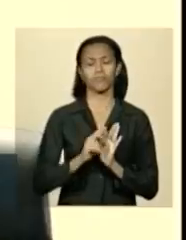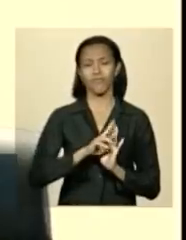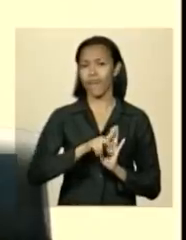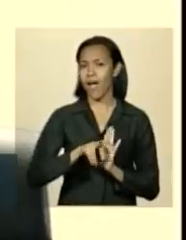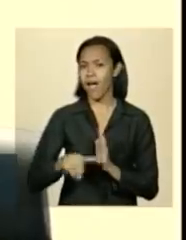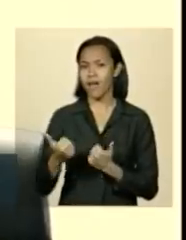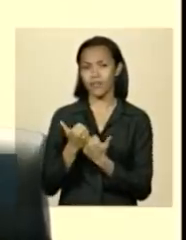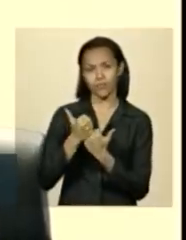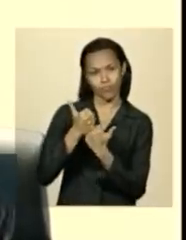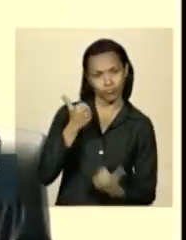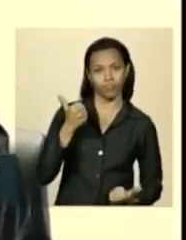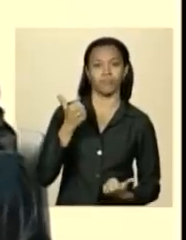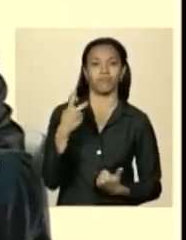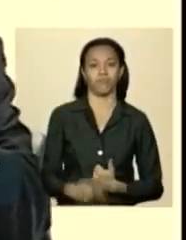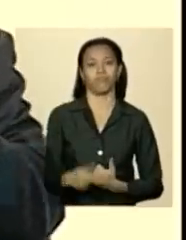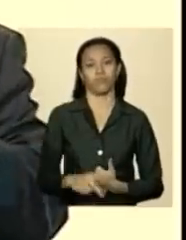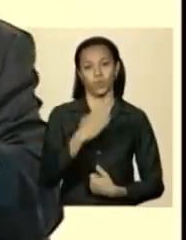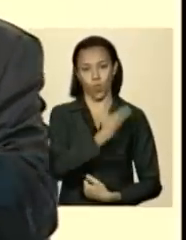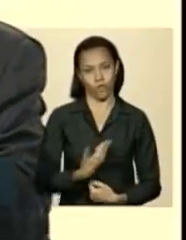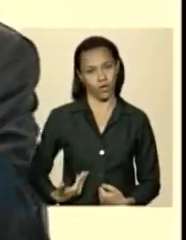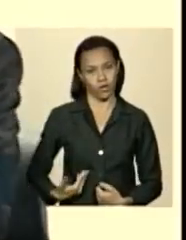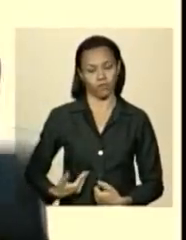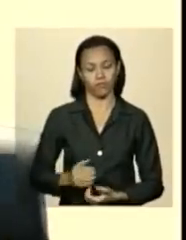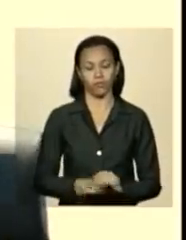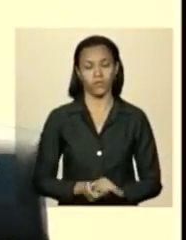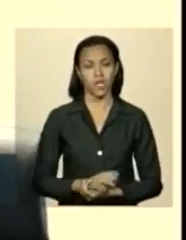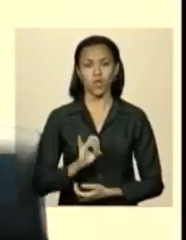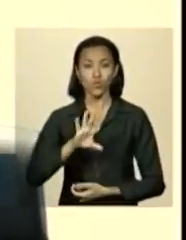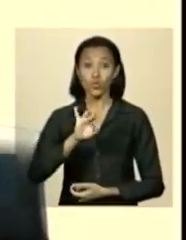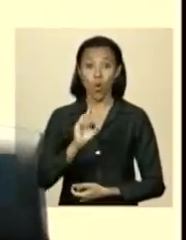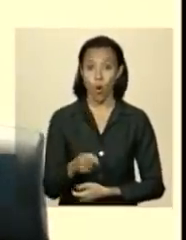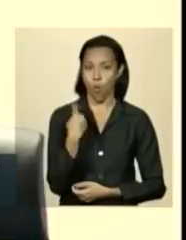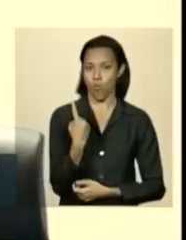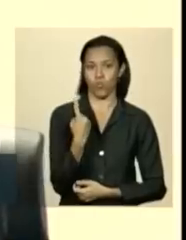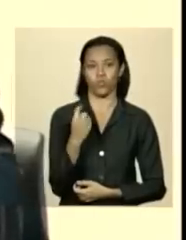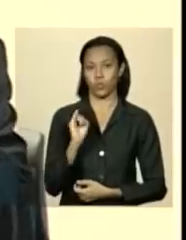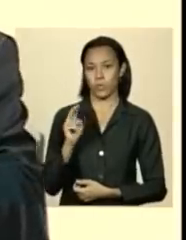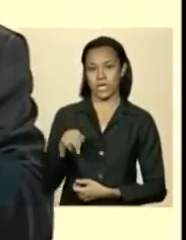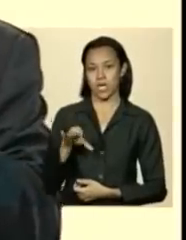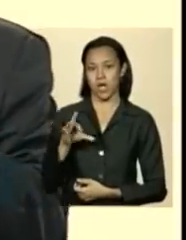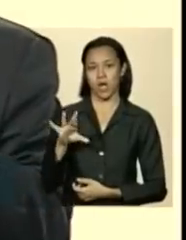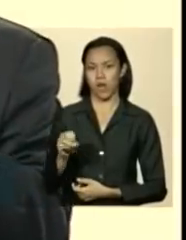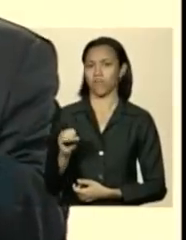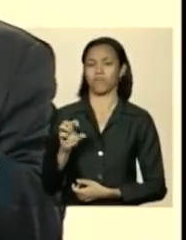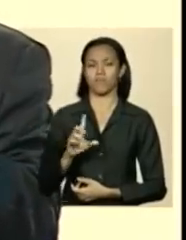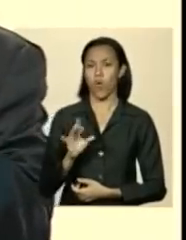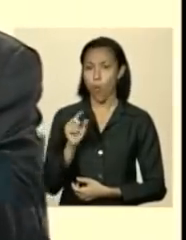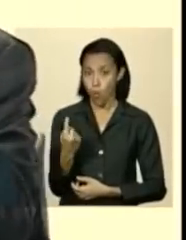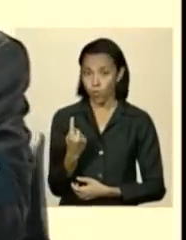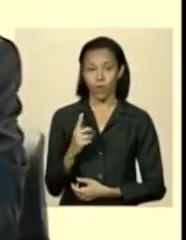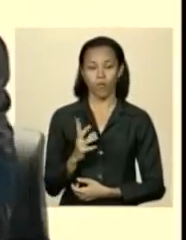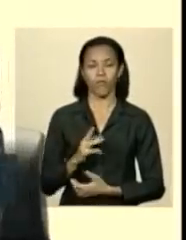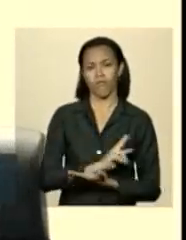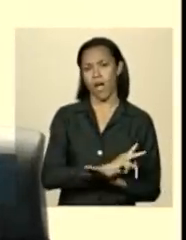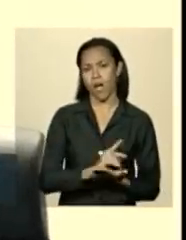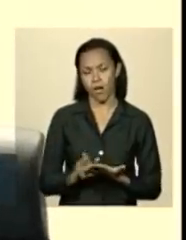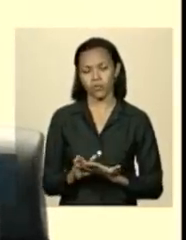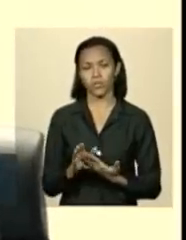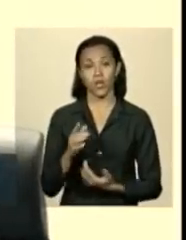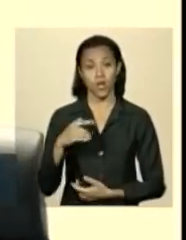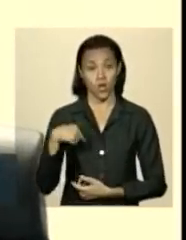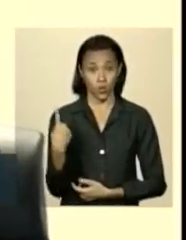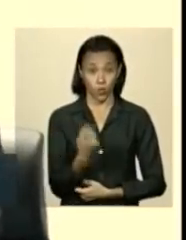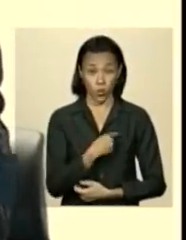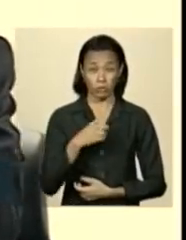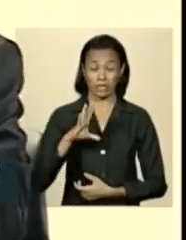Ministérios né que não exclusivamente o ministério doento Agrário ou O Incra n acho que o nosso grande desafio é